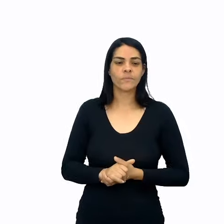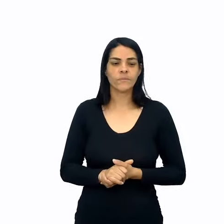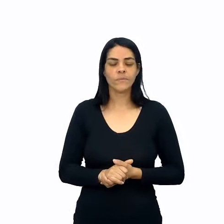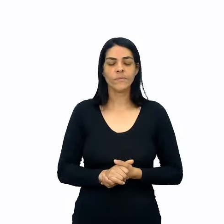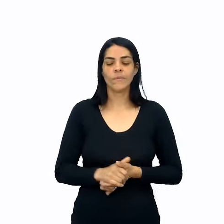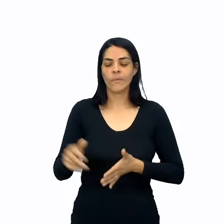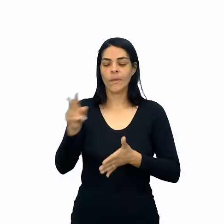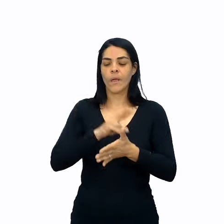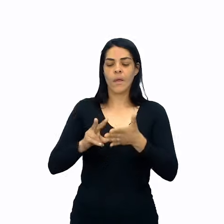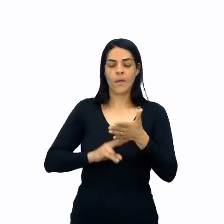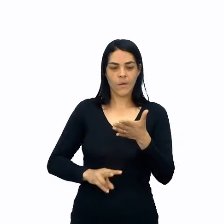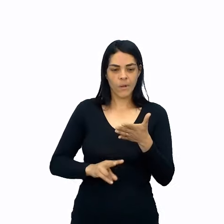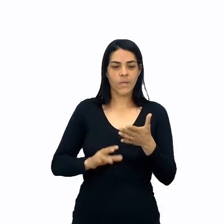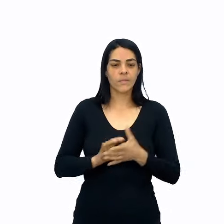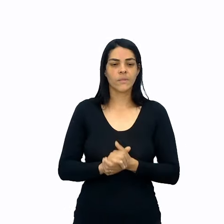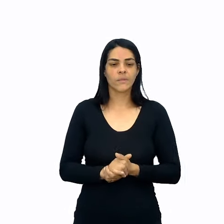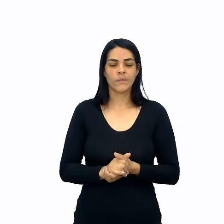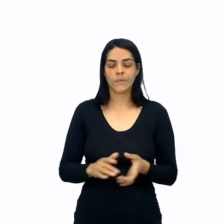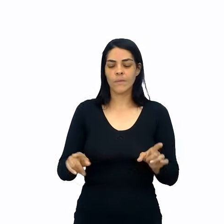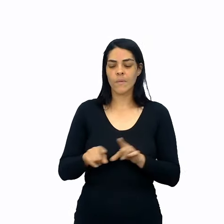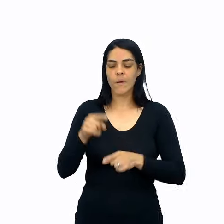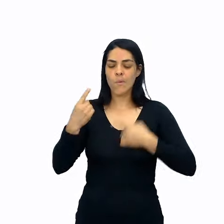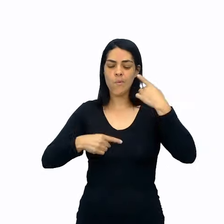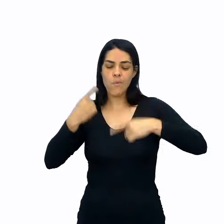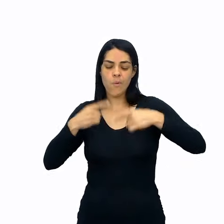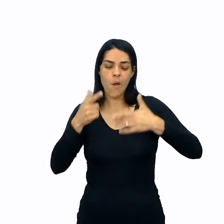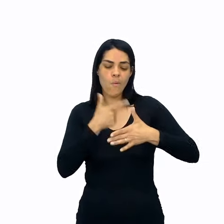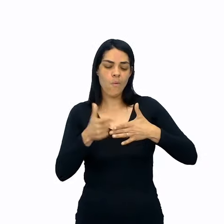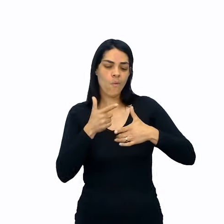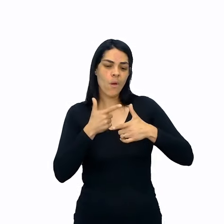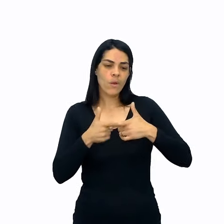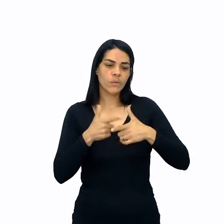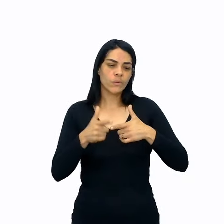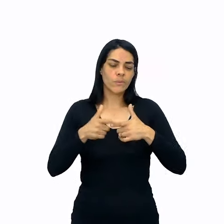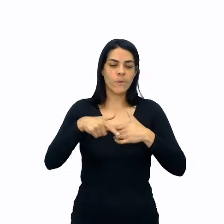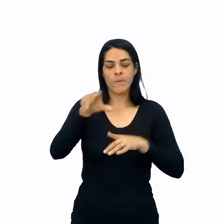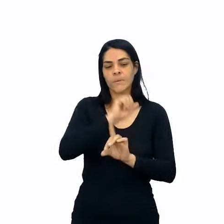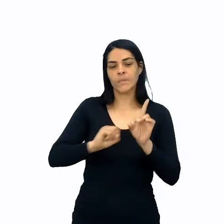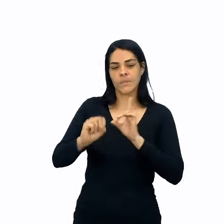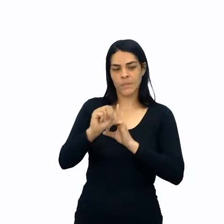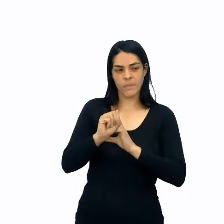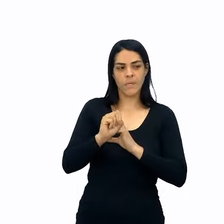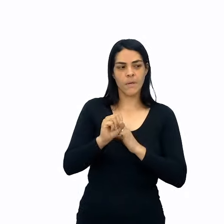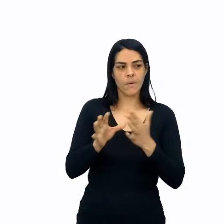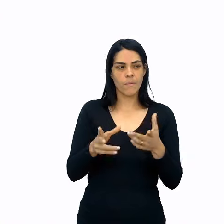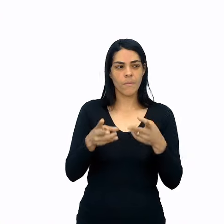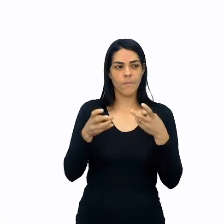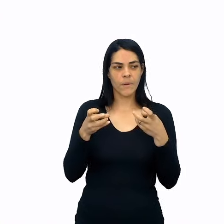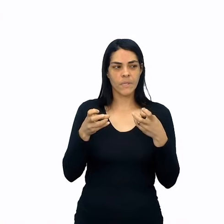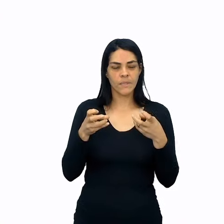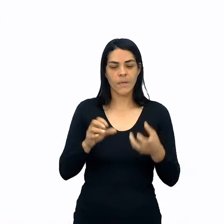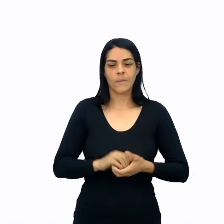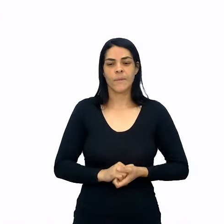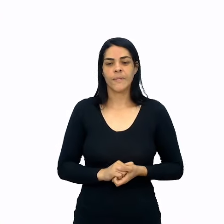leitor. Então, trata-se de discussão de problemas sociais também. Então, vejam a relevância que temos